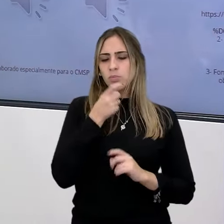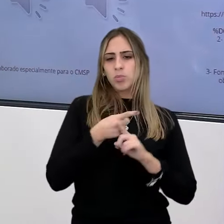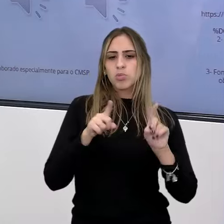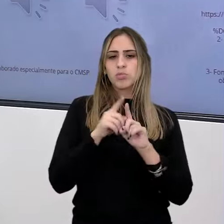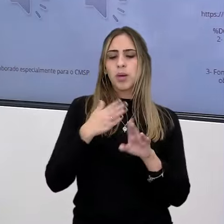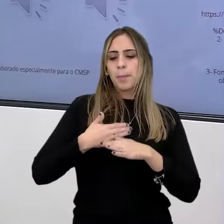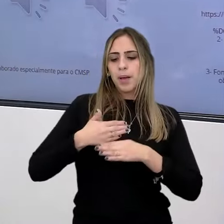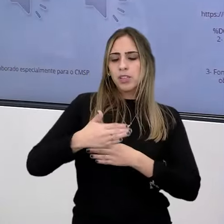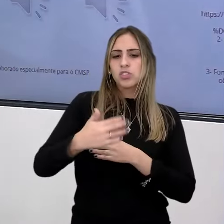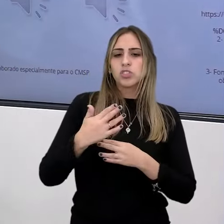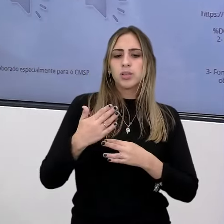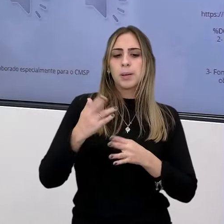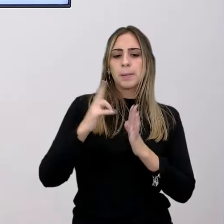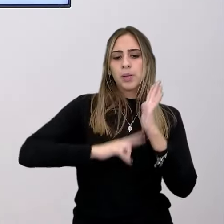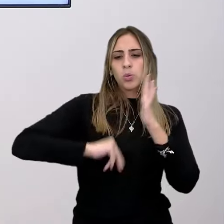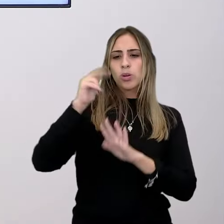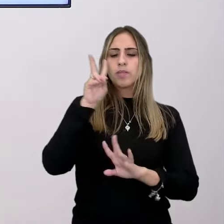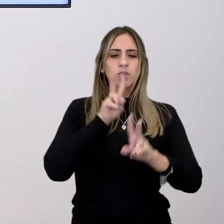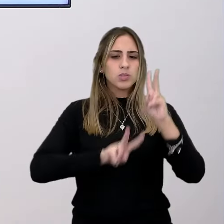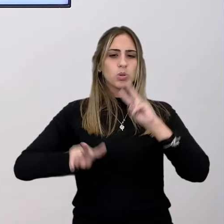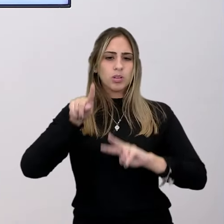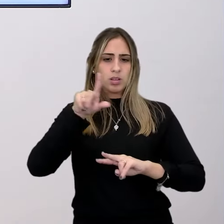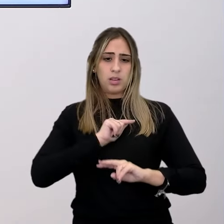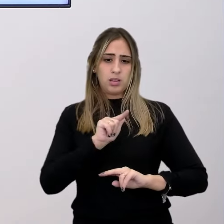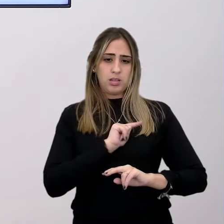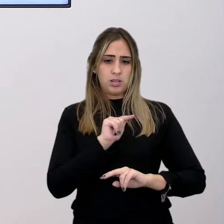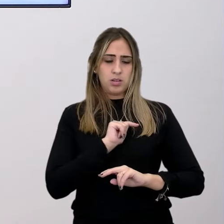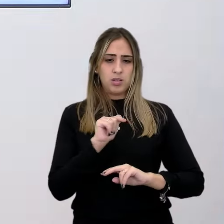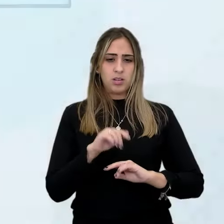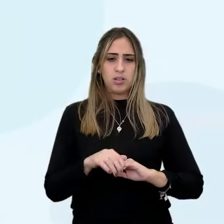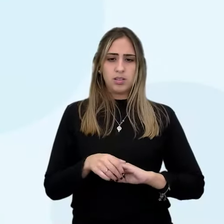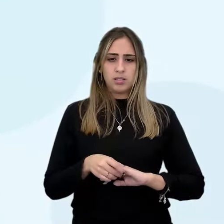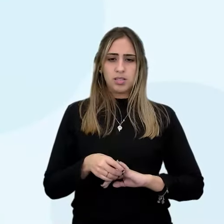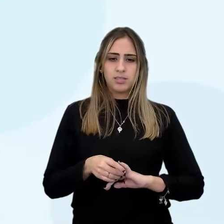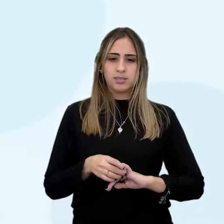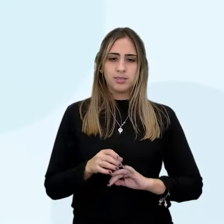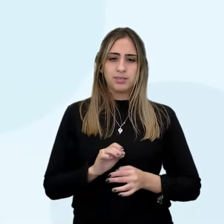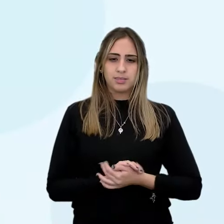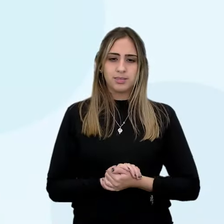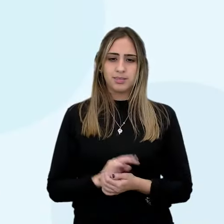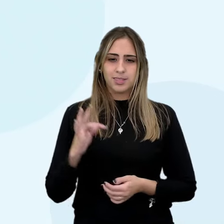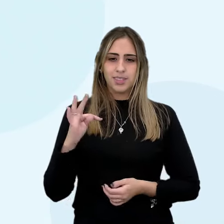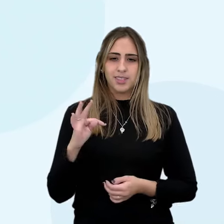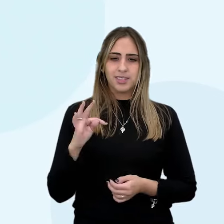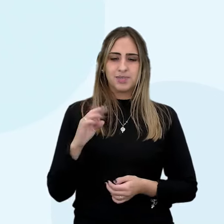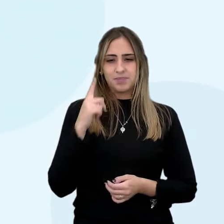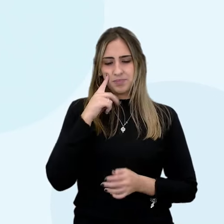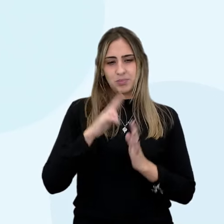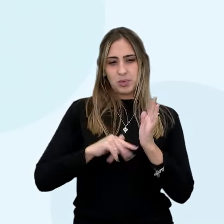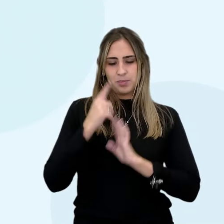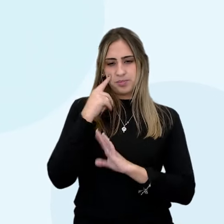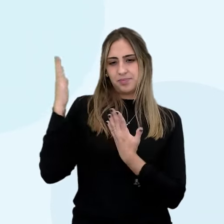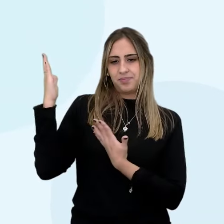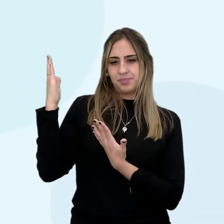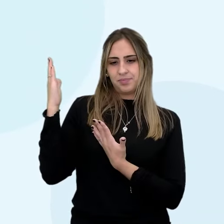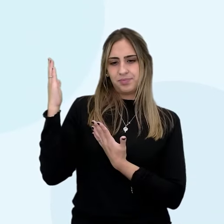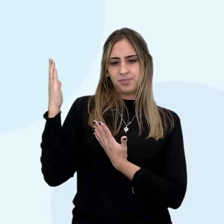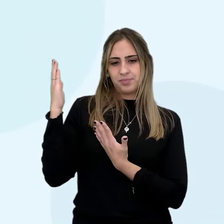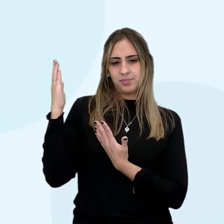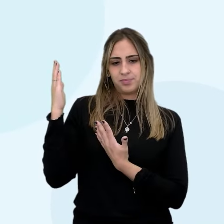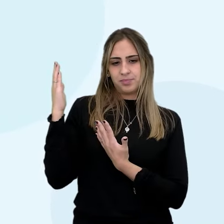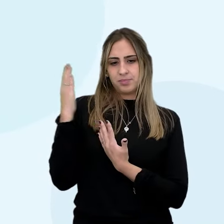da pintura a partir do visual ele tem uma obra chamada é tudo tablou ou estudos pintura que são músicas